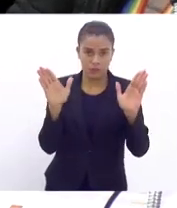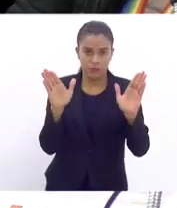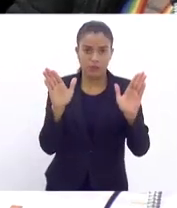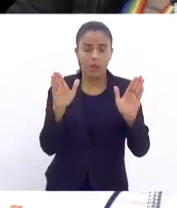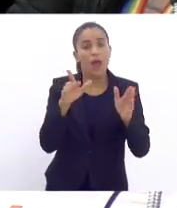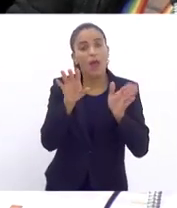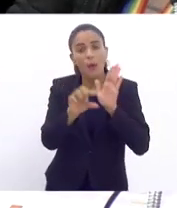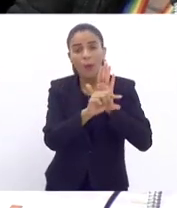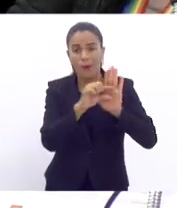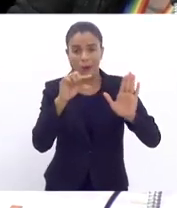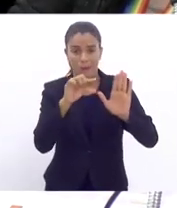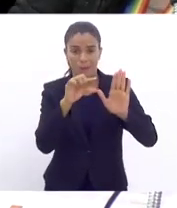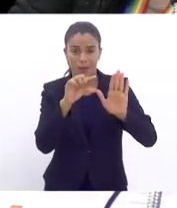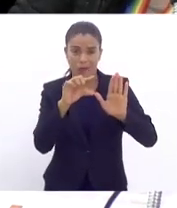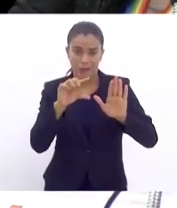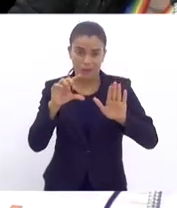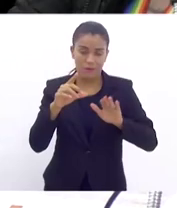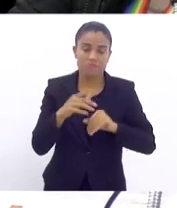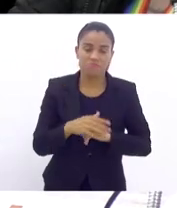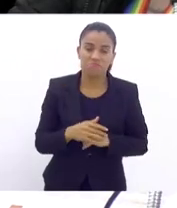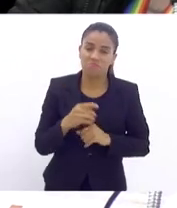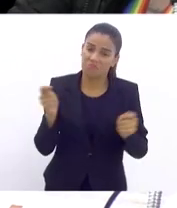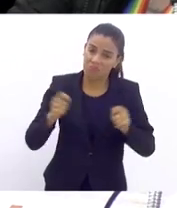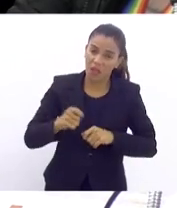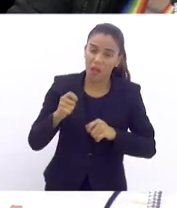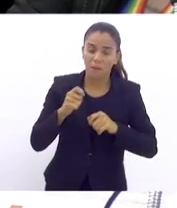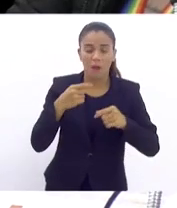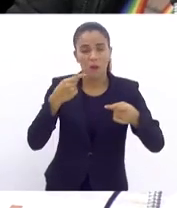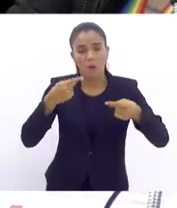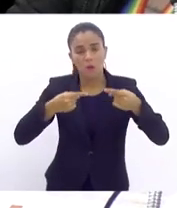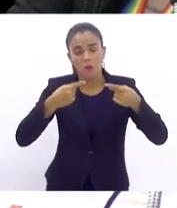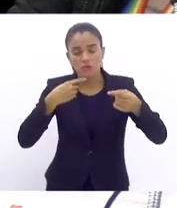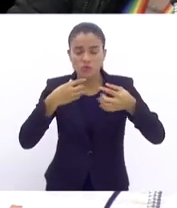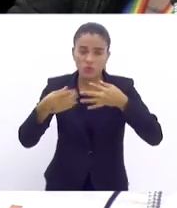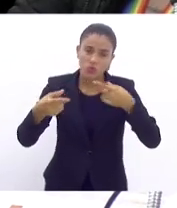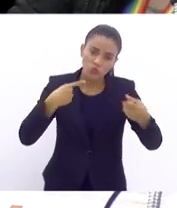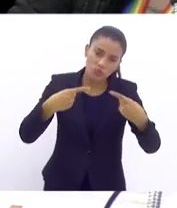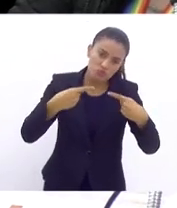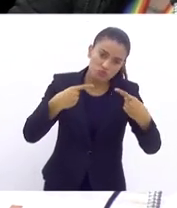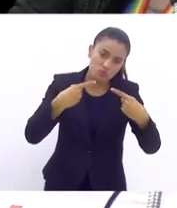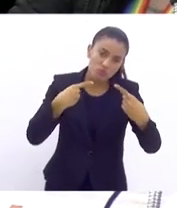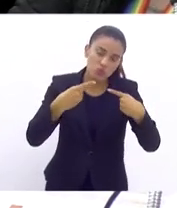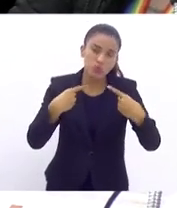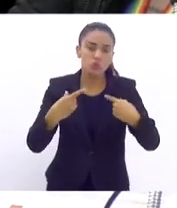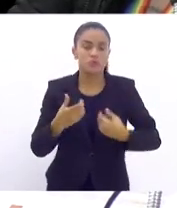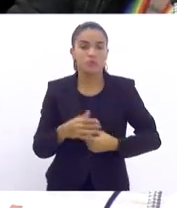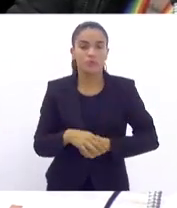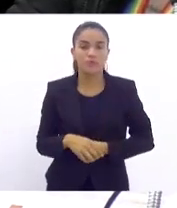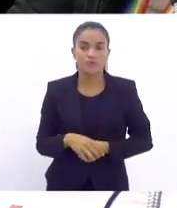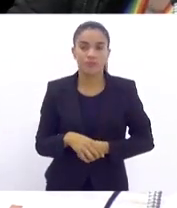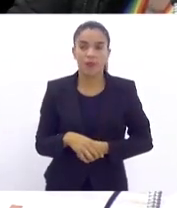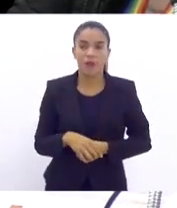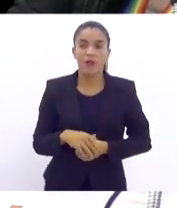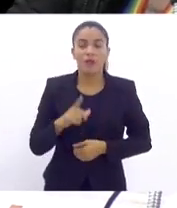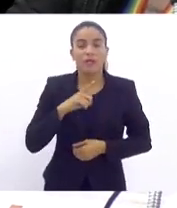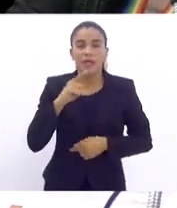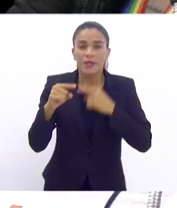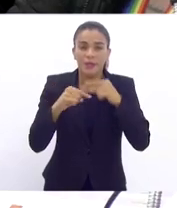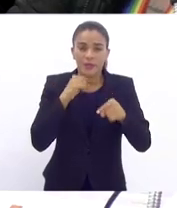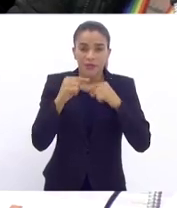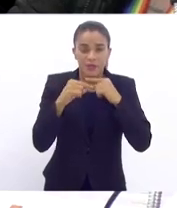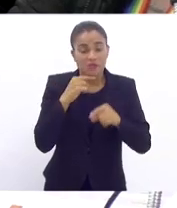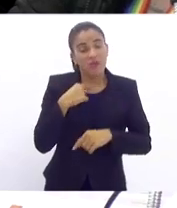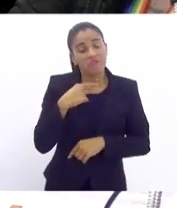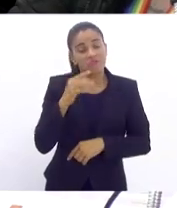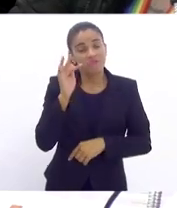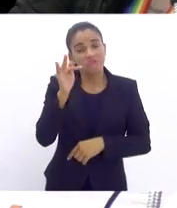seria uma Emenda Constitucional que a gente pudesse discutir é criando essa correspondência a gente tem essa dúvida poderia depois